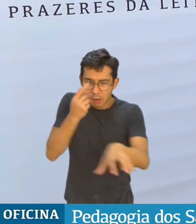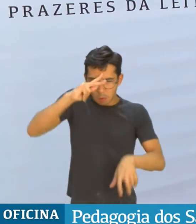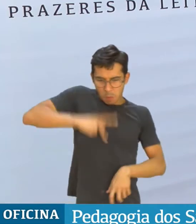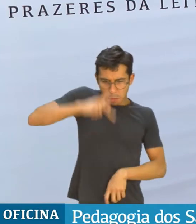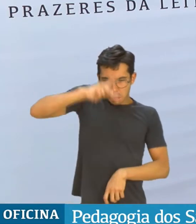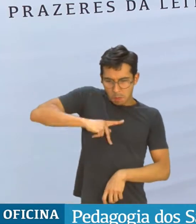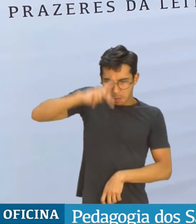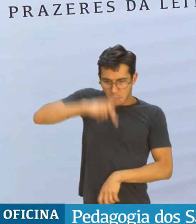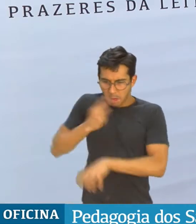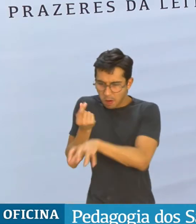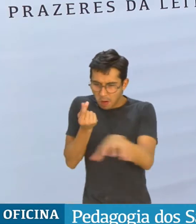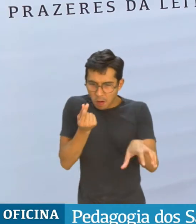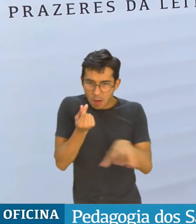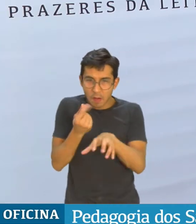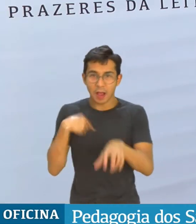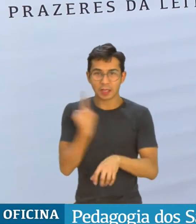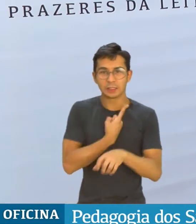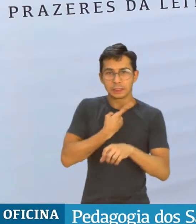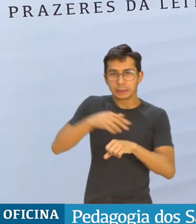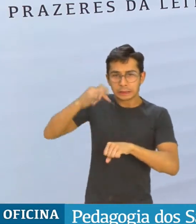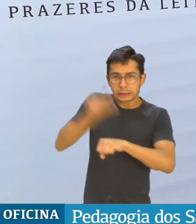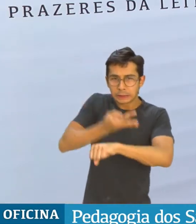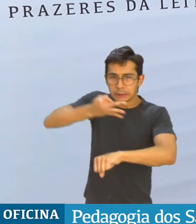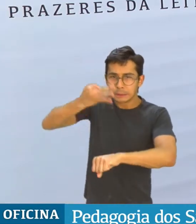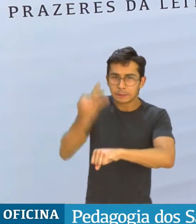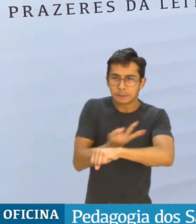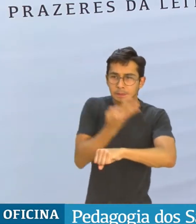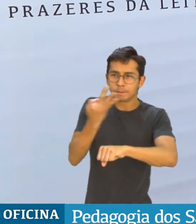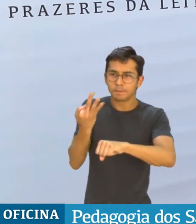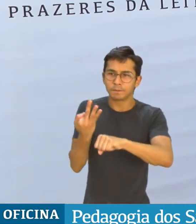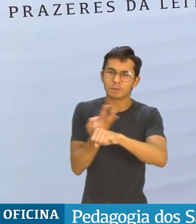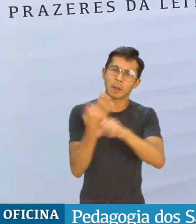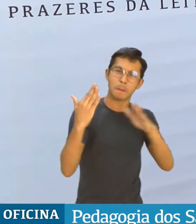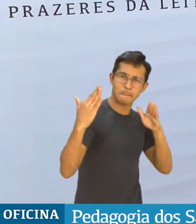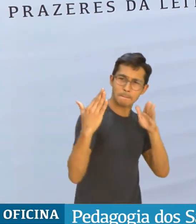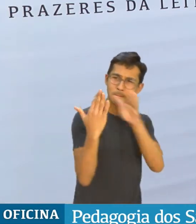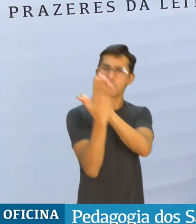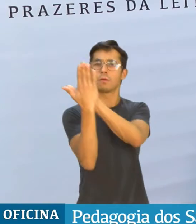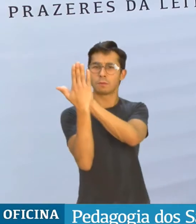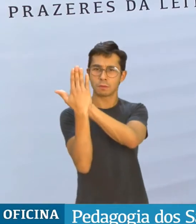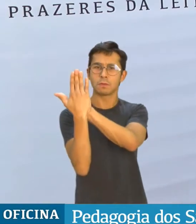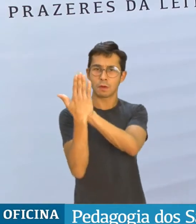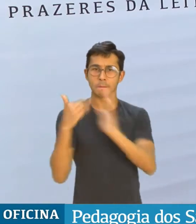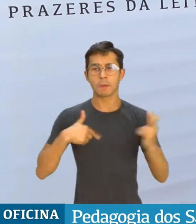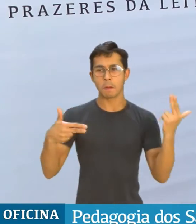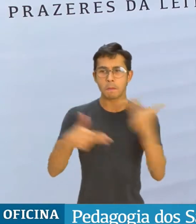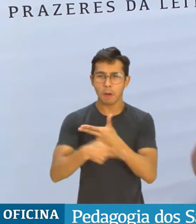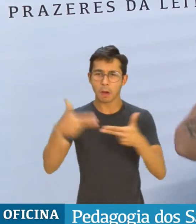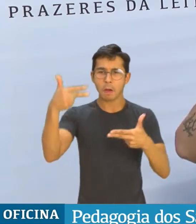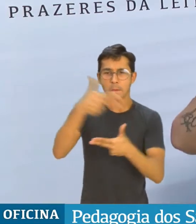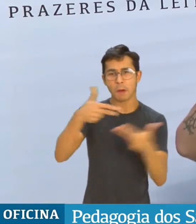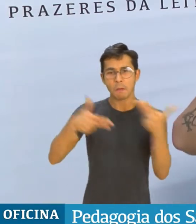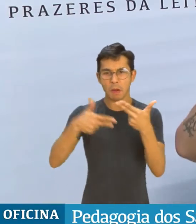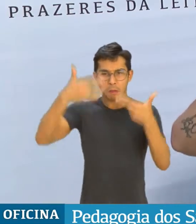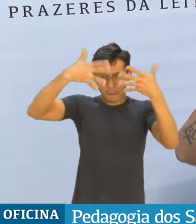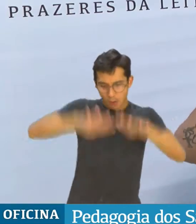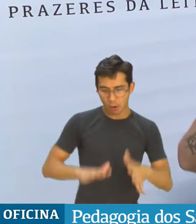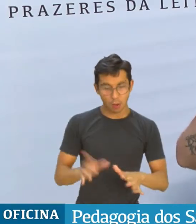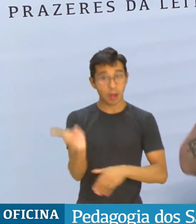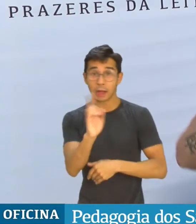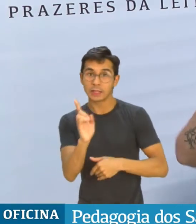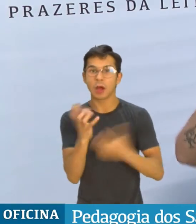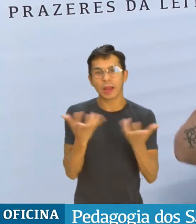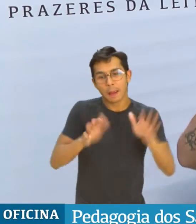ismos, e vamos indo contra a elite, suportando como pode, é forte o choque. Sua Glock não destrói meu hip hop. Quero ouvir os tambores,